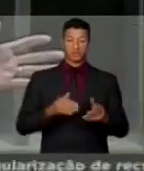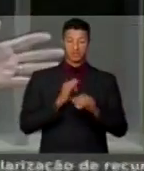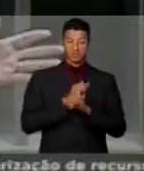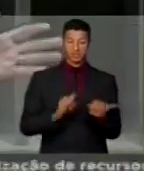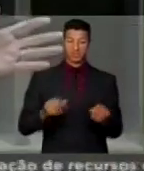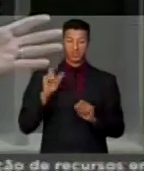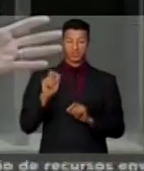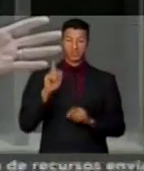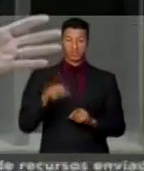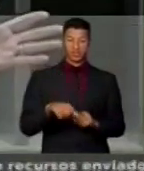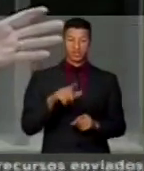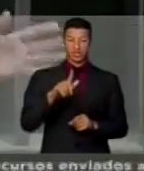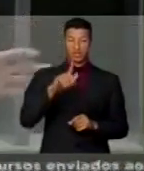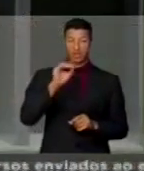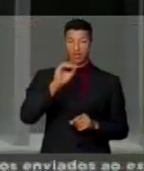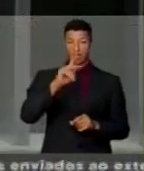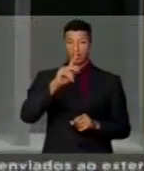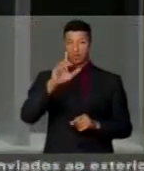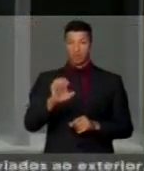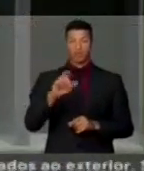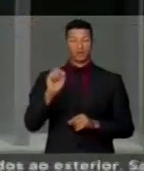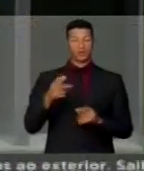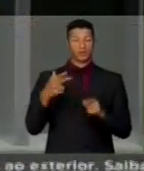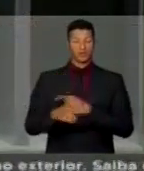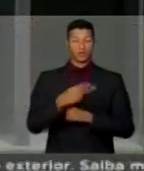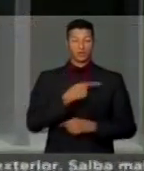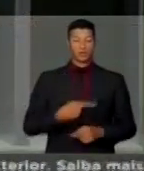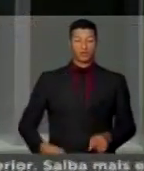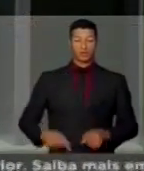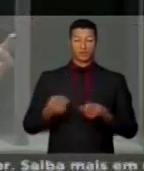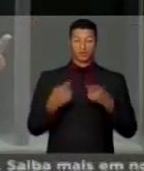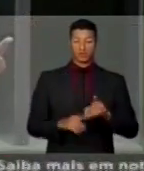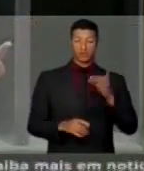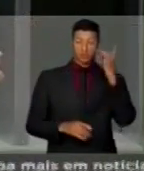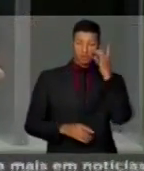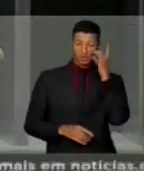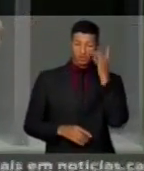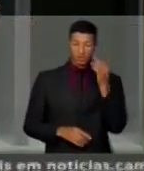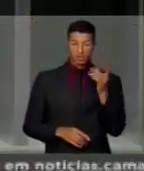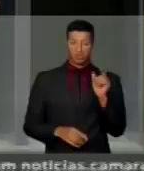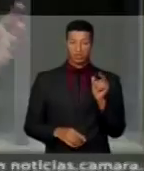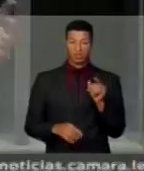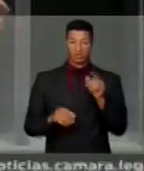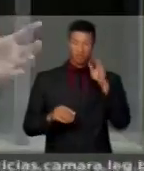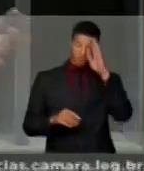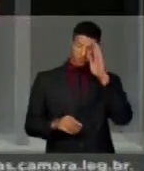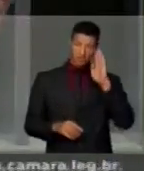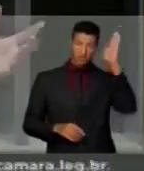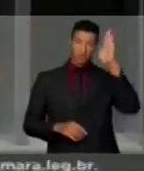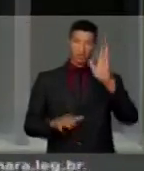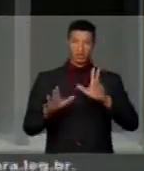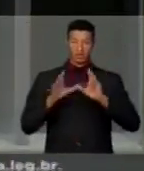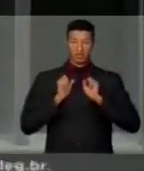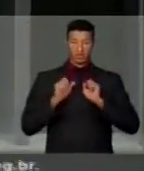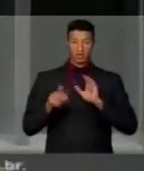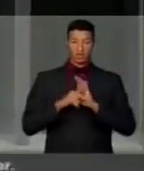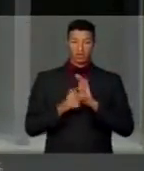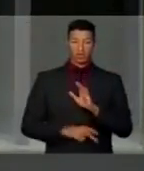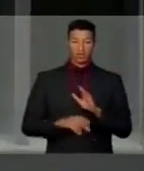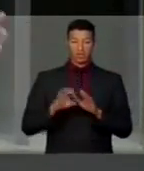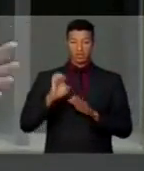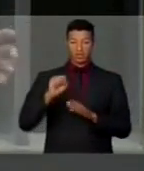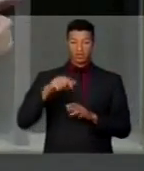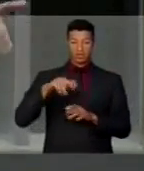dizer que é golpe. O impeachment contra a presidente Dilma Rousseff, a principal beneficiária do